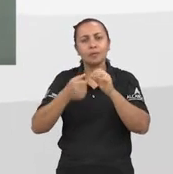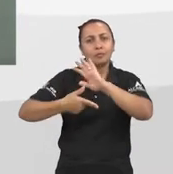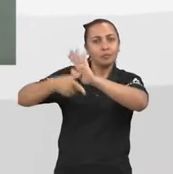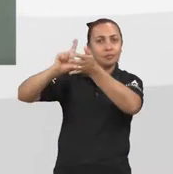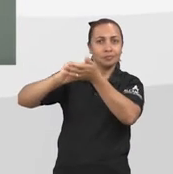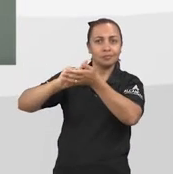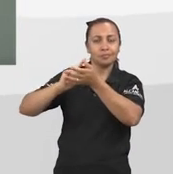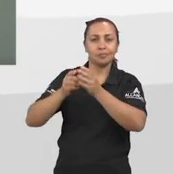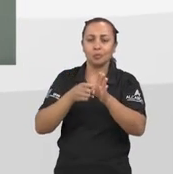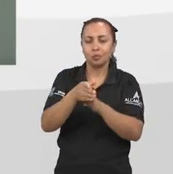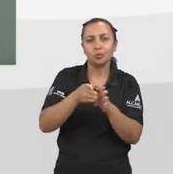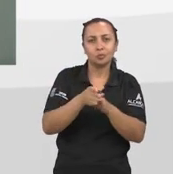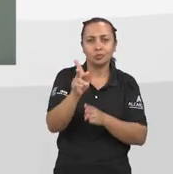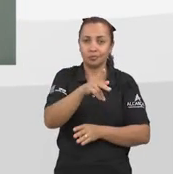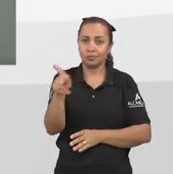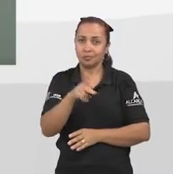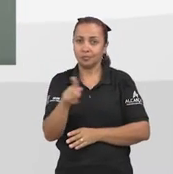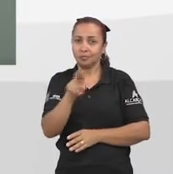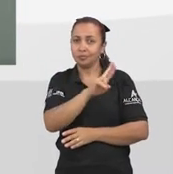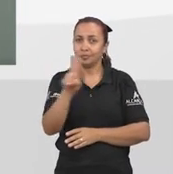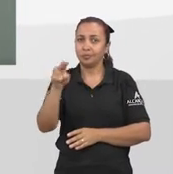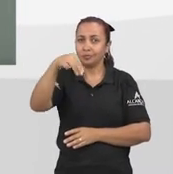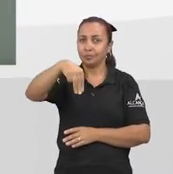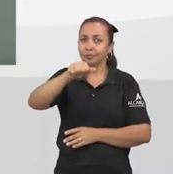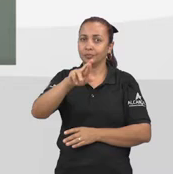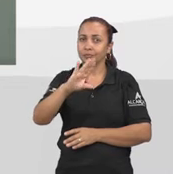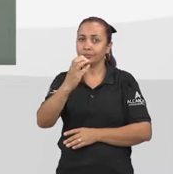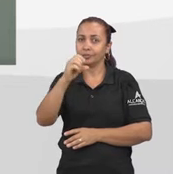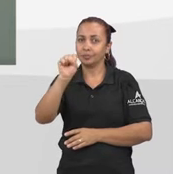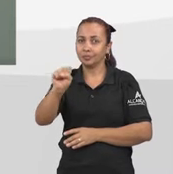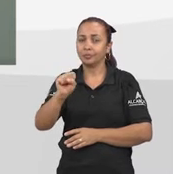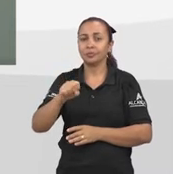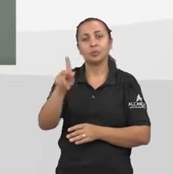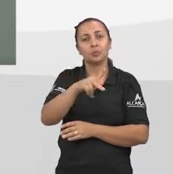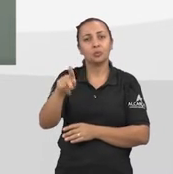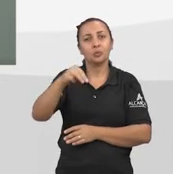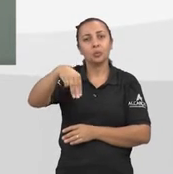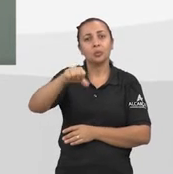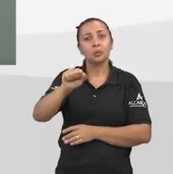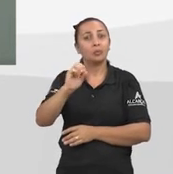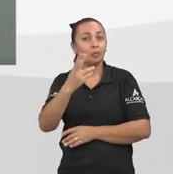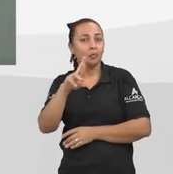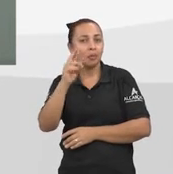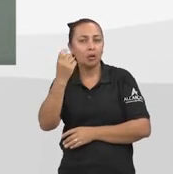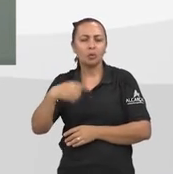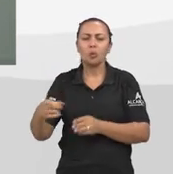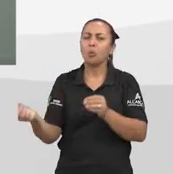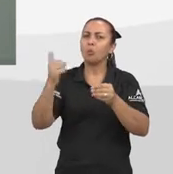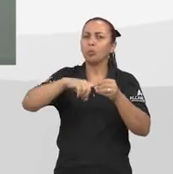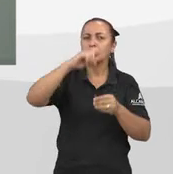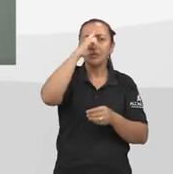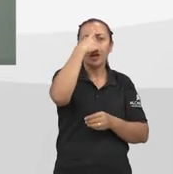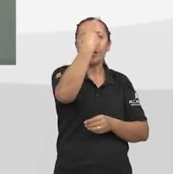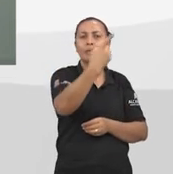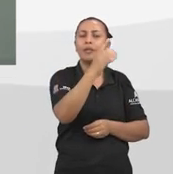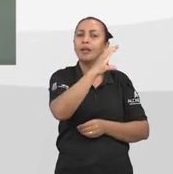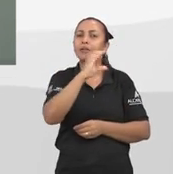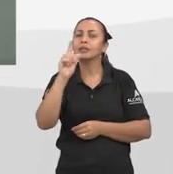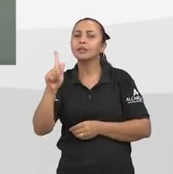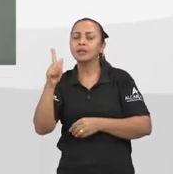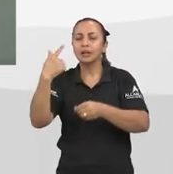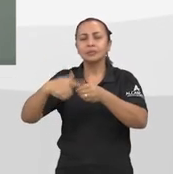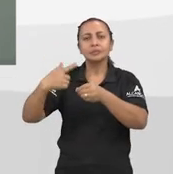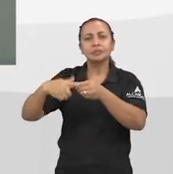o orientador do Capítulo que é o professor Marcus tullius Professor Marcus tullius trouxe essa ideia de Campina